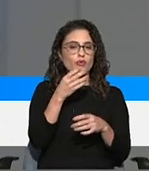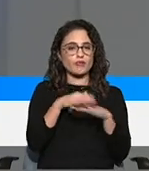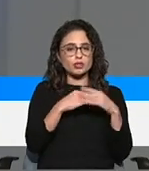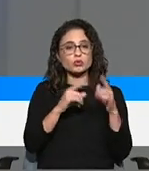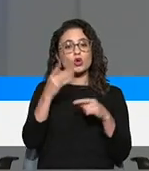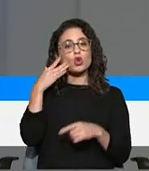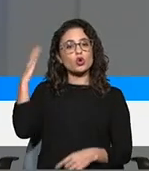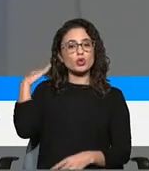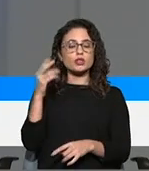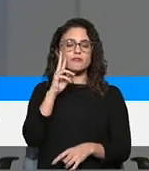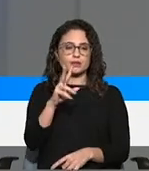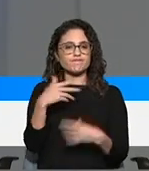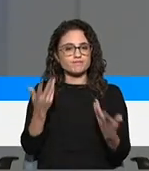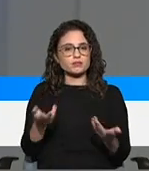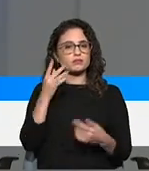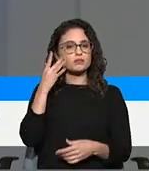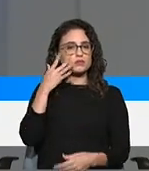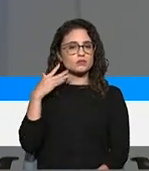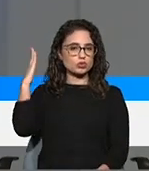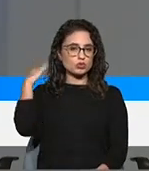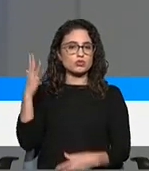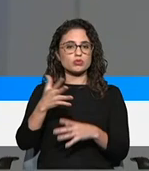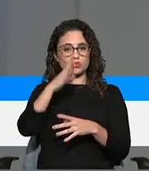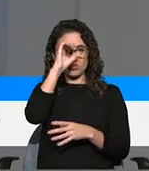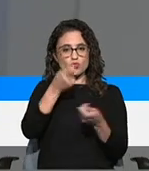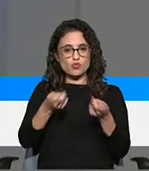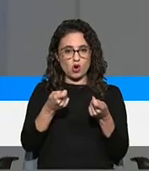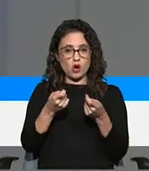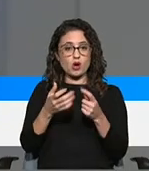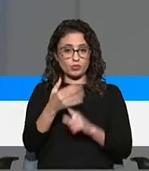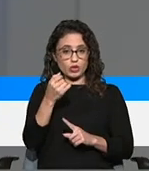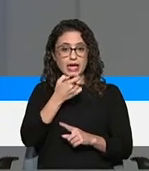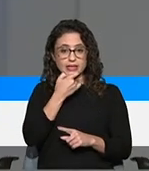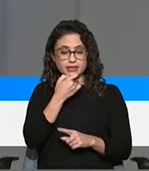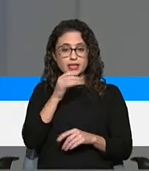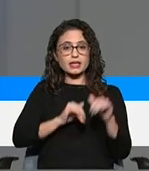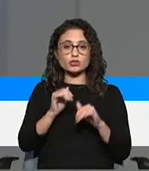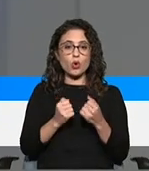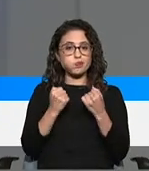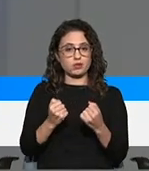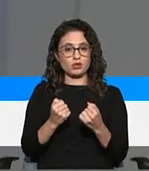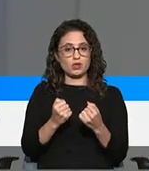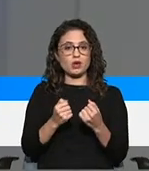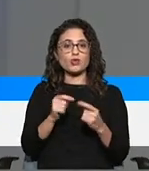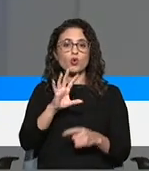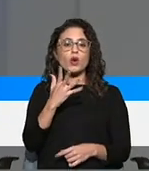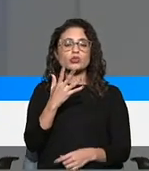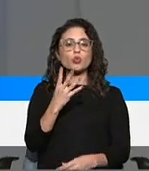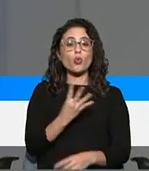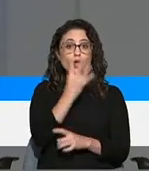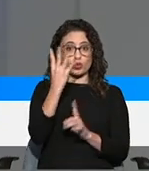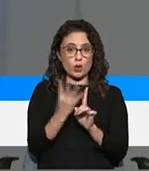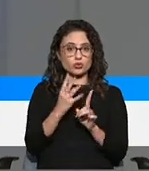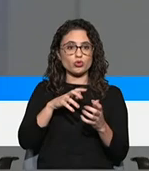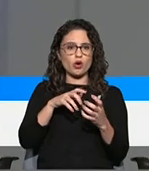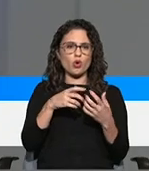repar António Costa só conseguiu governar quando não V sua eleição foi quando teve que viver com a geringonça durante 4 anos porque depois de 19 a